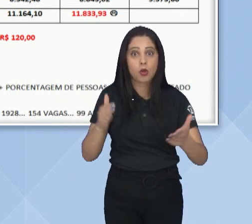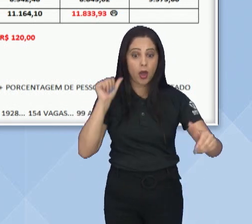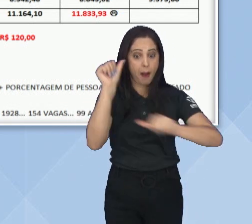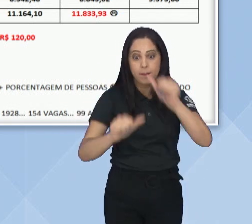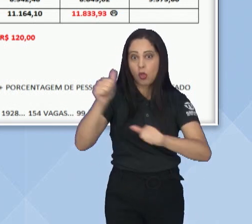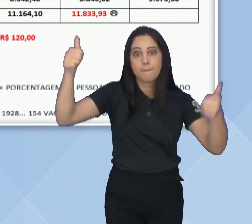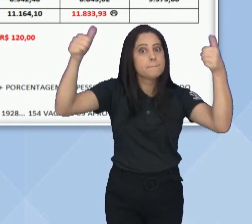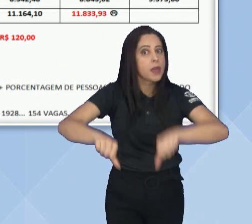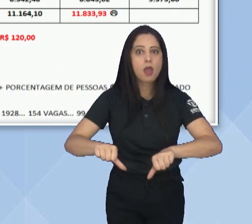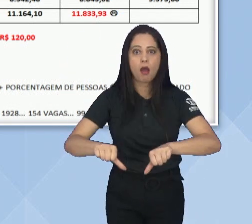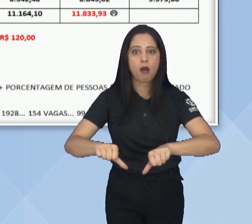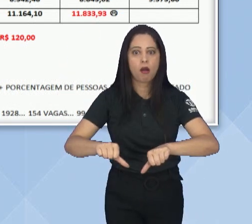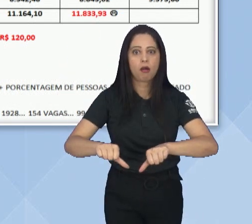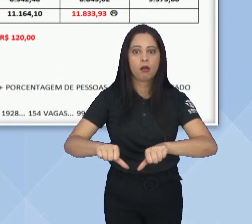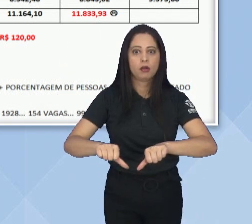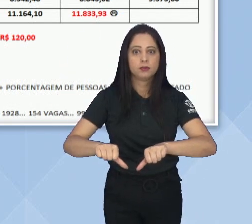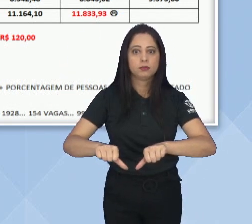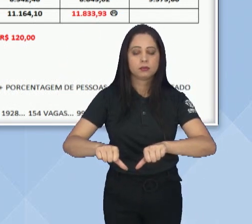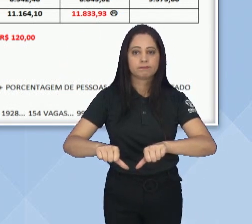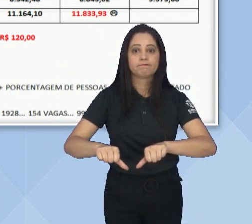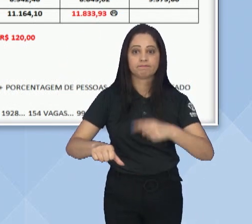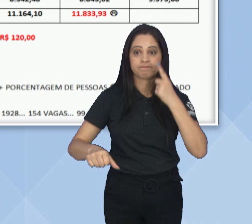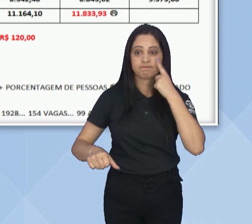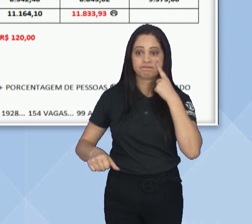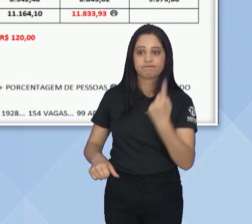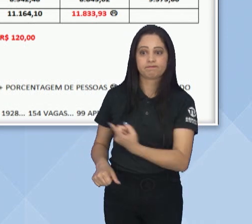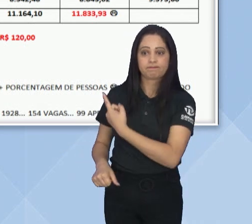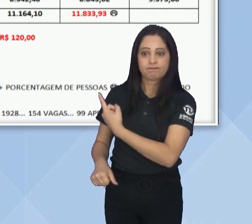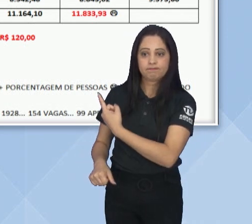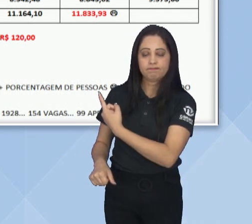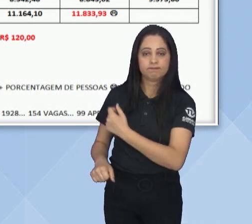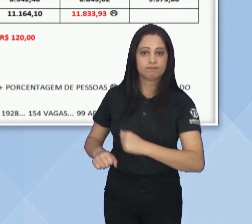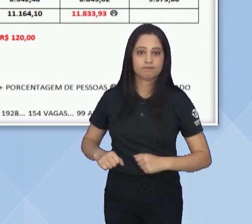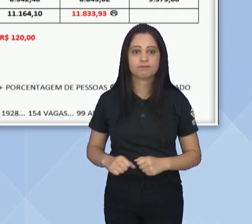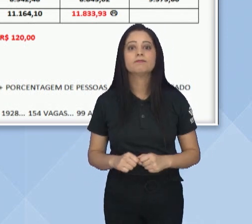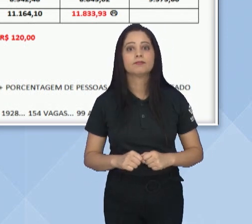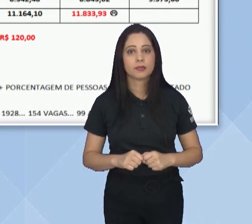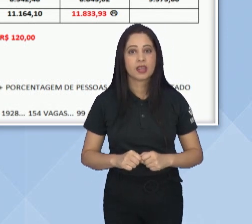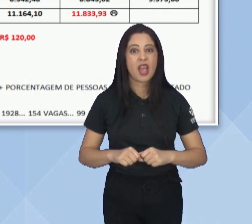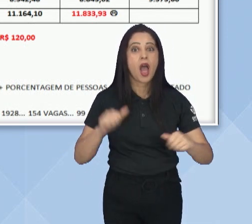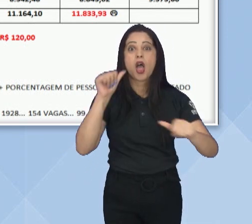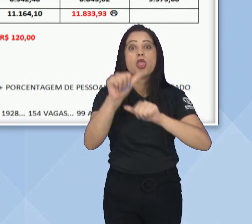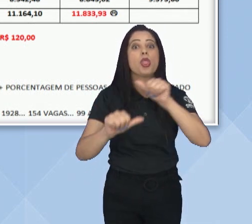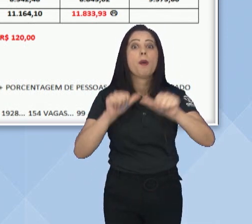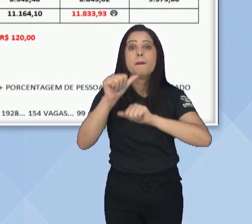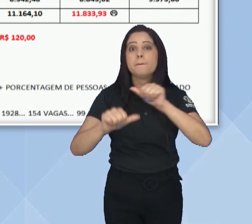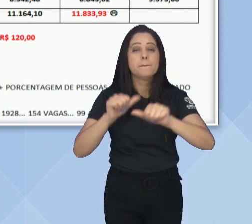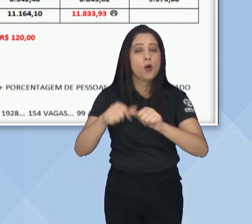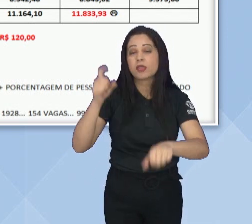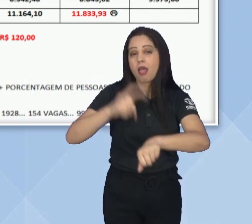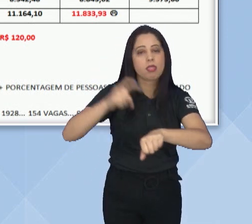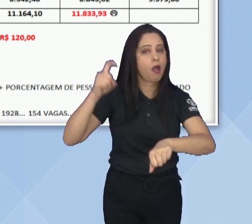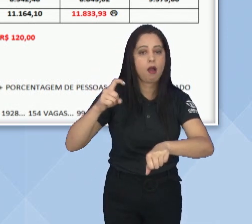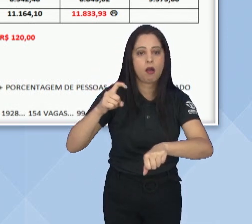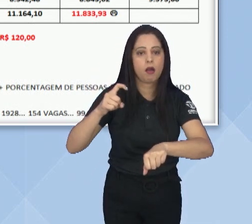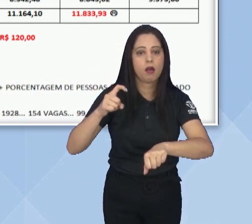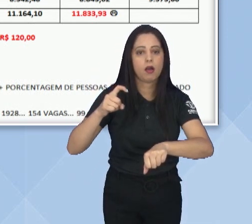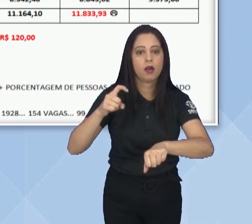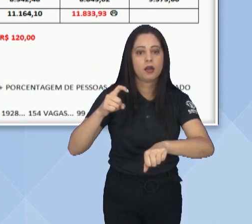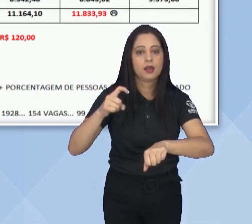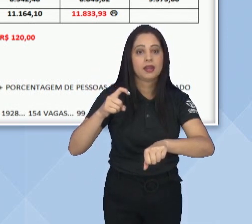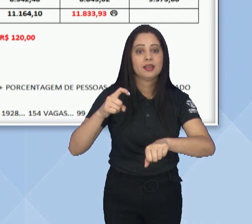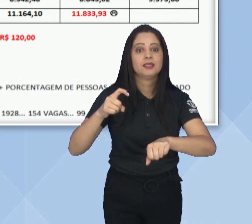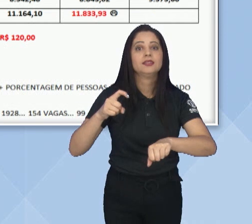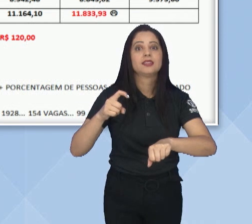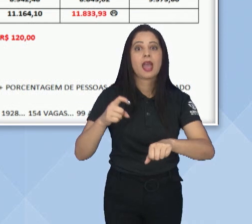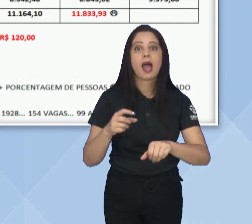do plano novo não é automático, a referência não é automática, ele não muda automaticamente, ele muda de uma